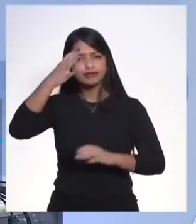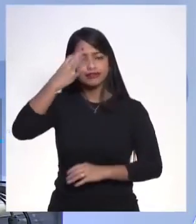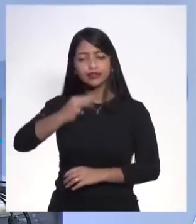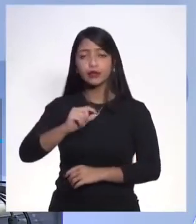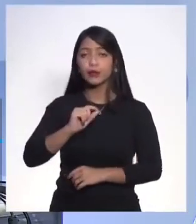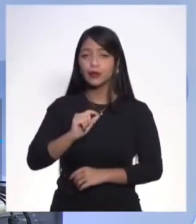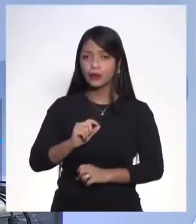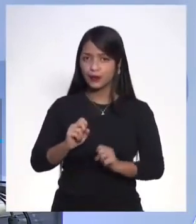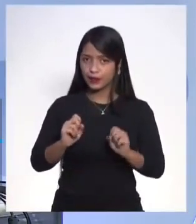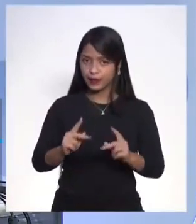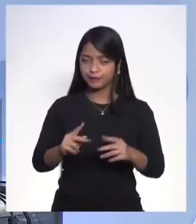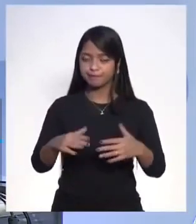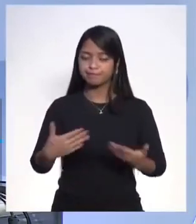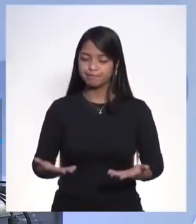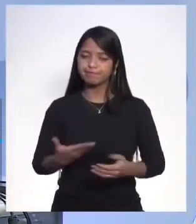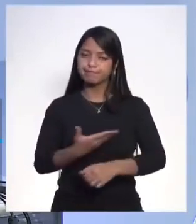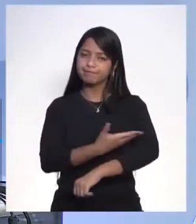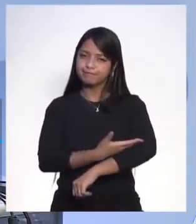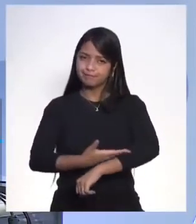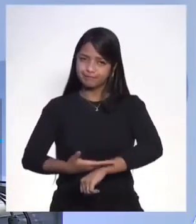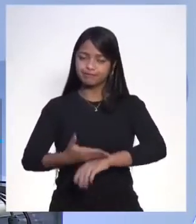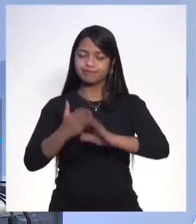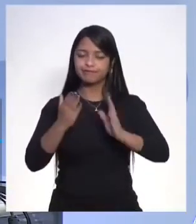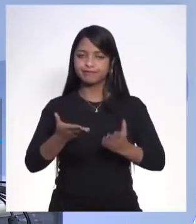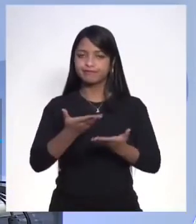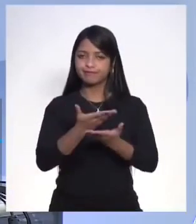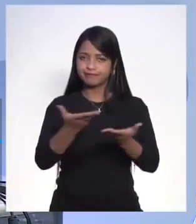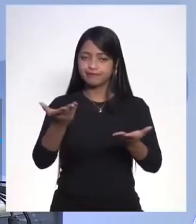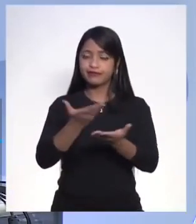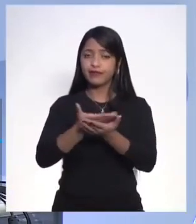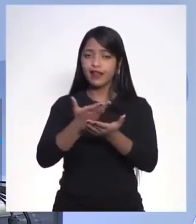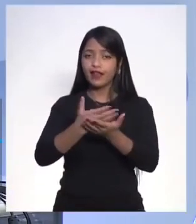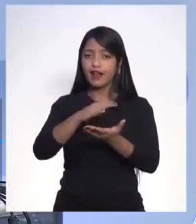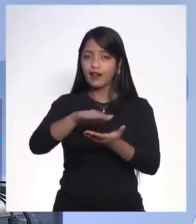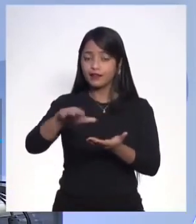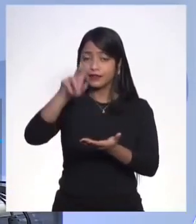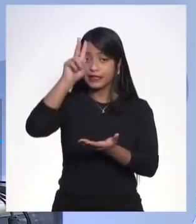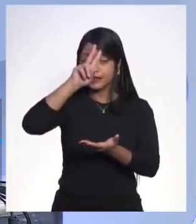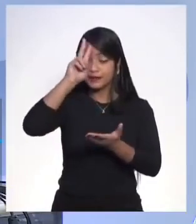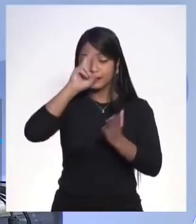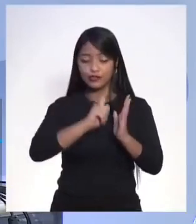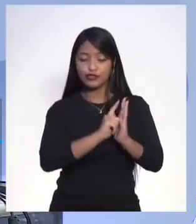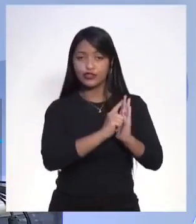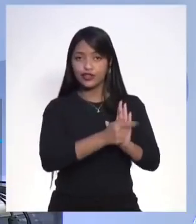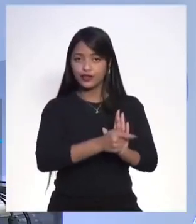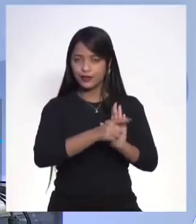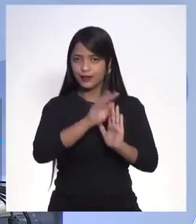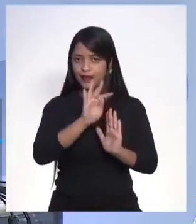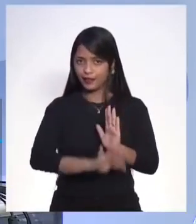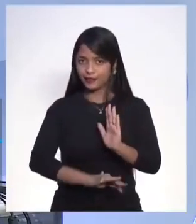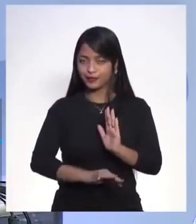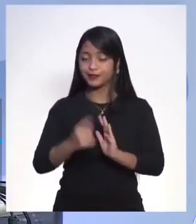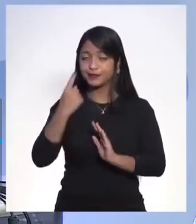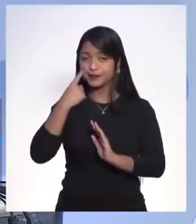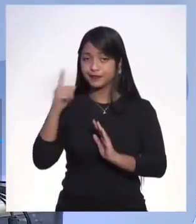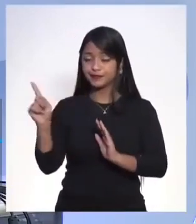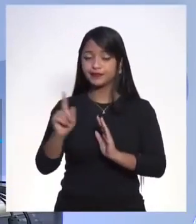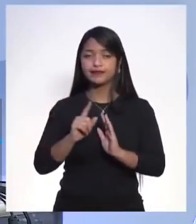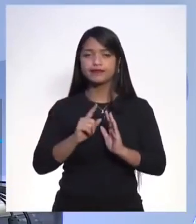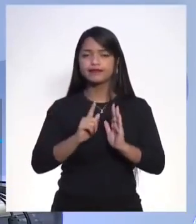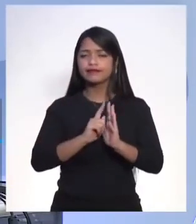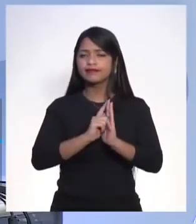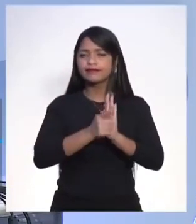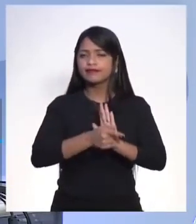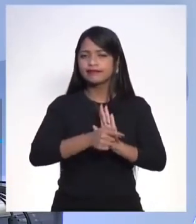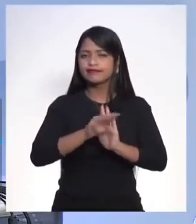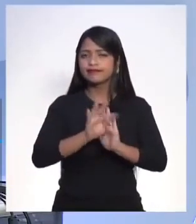Então, como é de praxe, aí, só para o nosso aluno relembrar aí gêneros textuais, o texto lido pertence a que